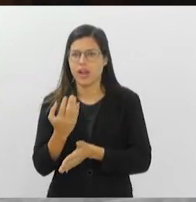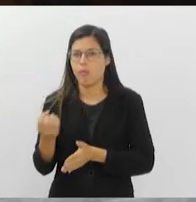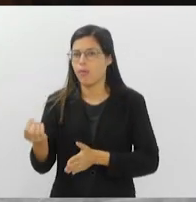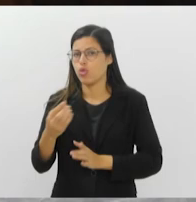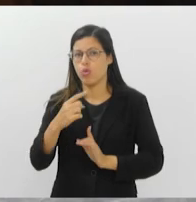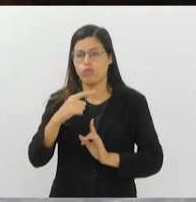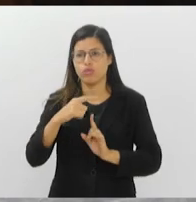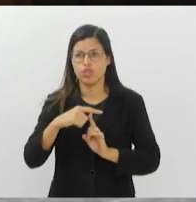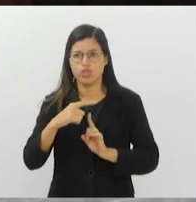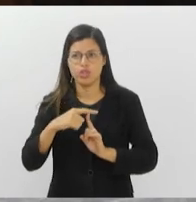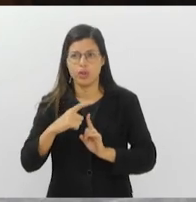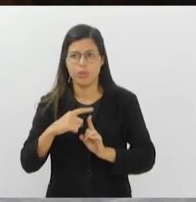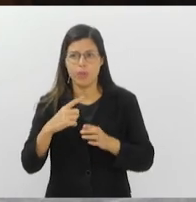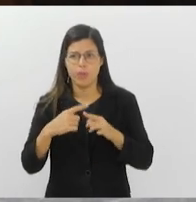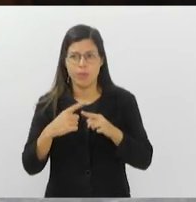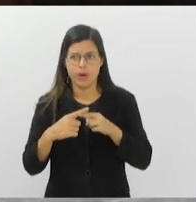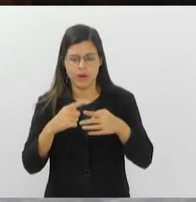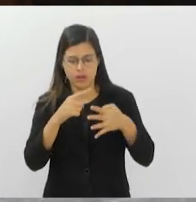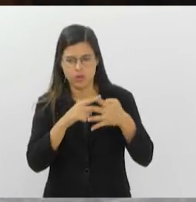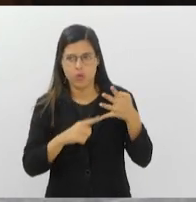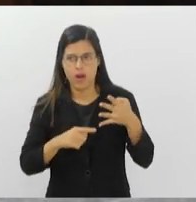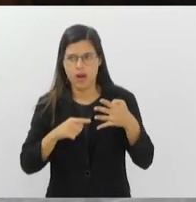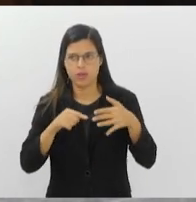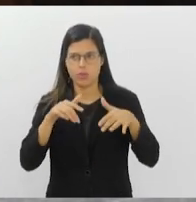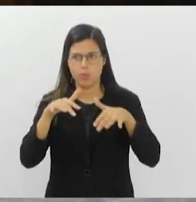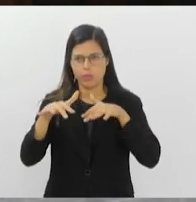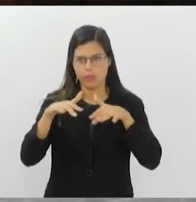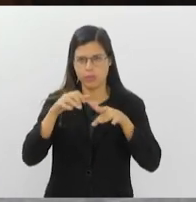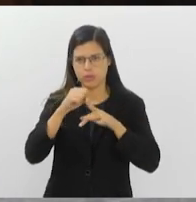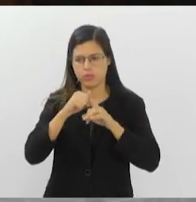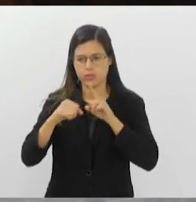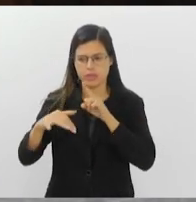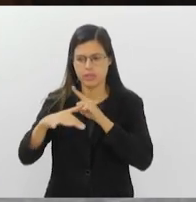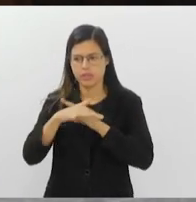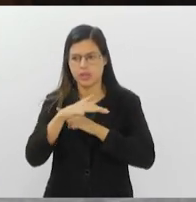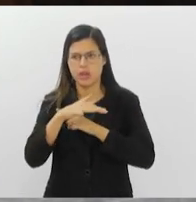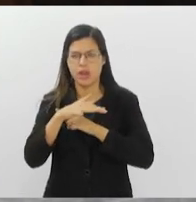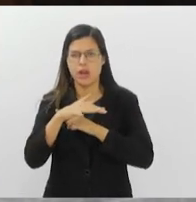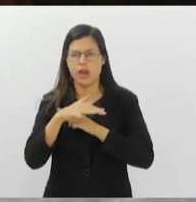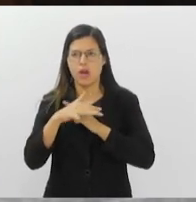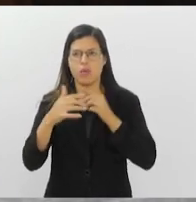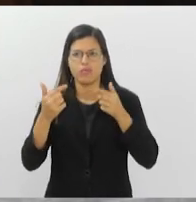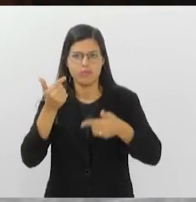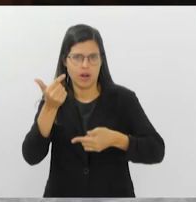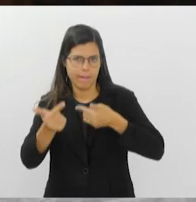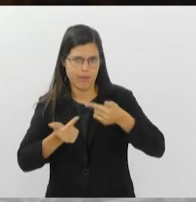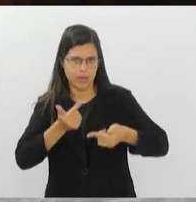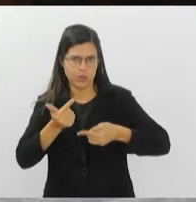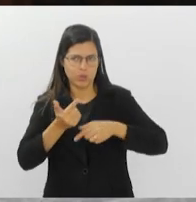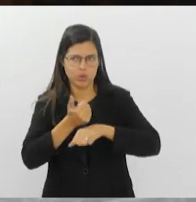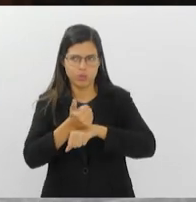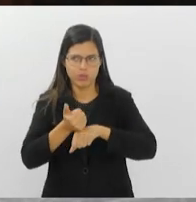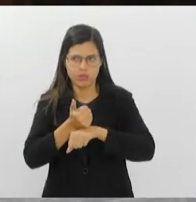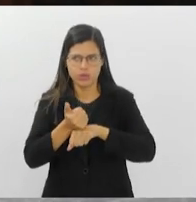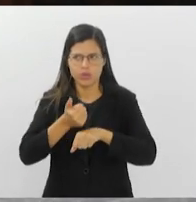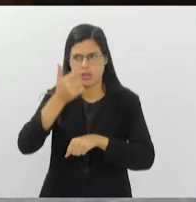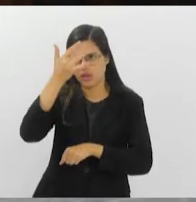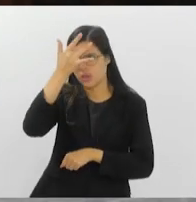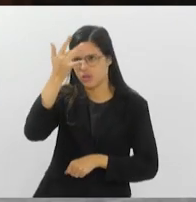categoria, porque as 4 categorias eram movimento social, trabalhadores, né, profissionais em saúde